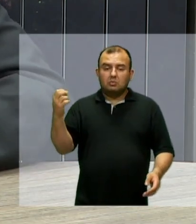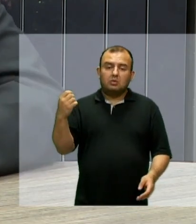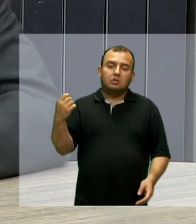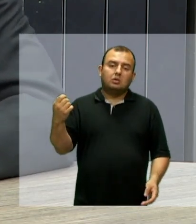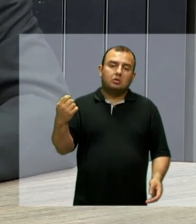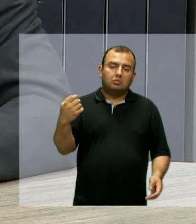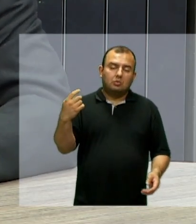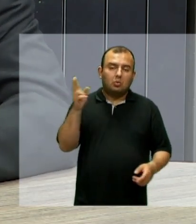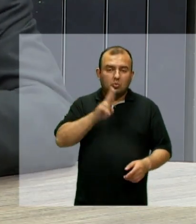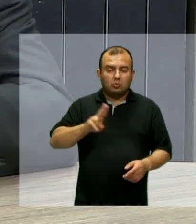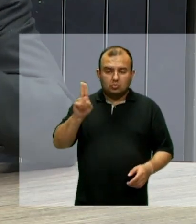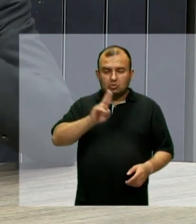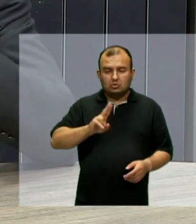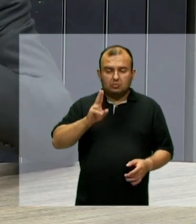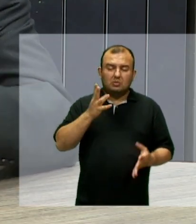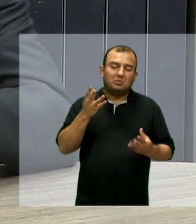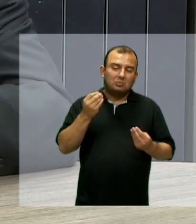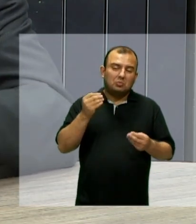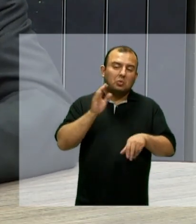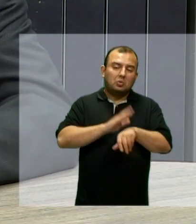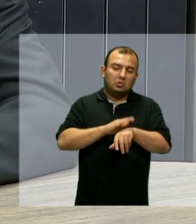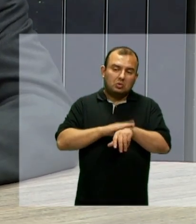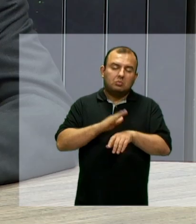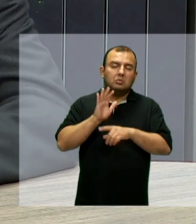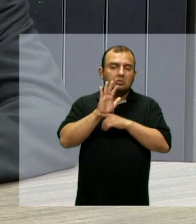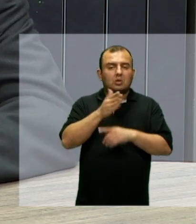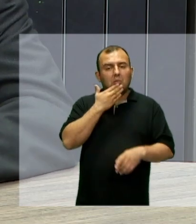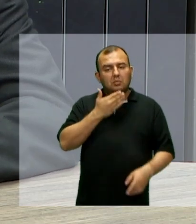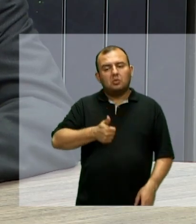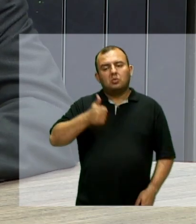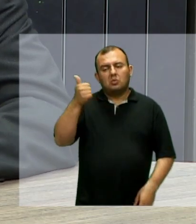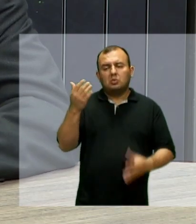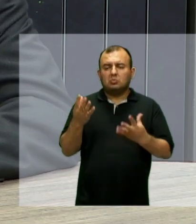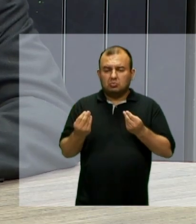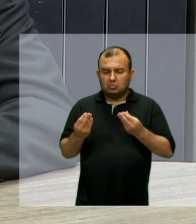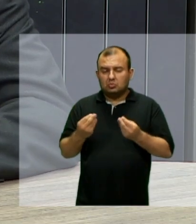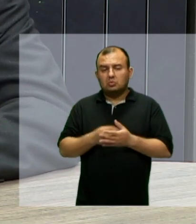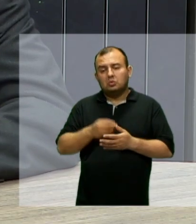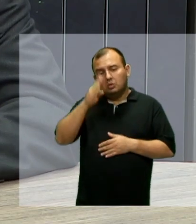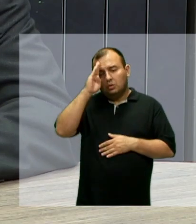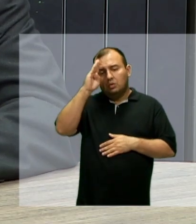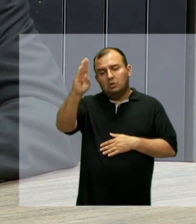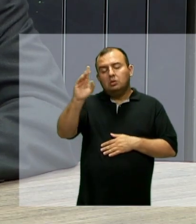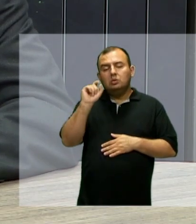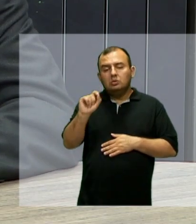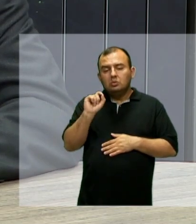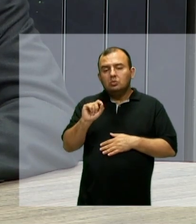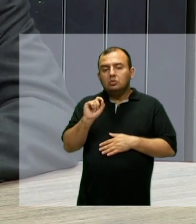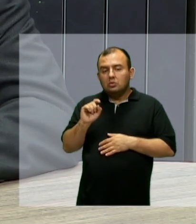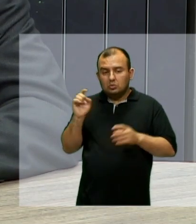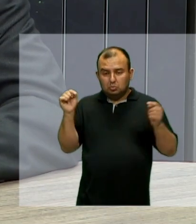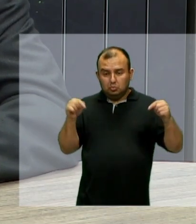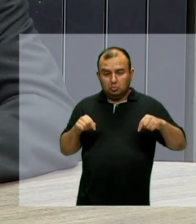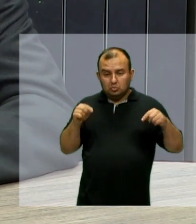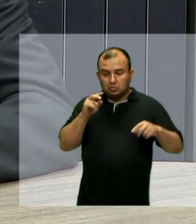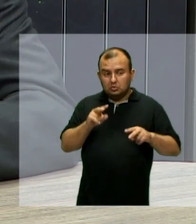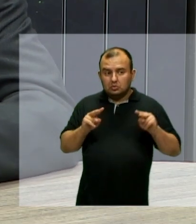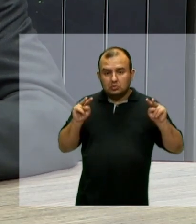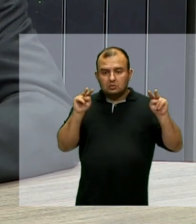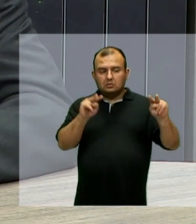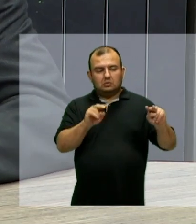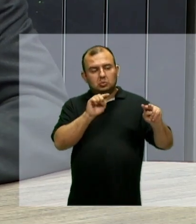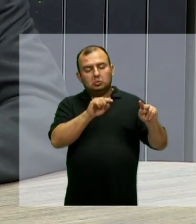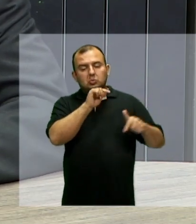tempo, mas que melhora bastante. E, principalmente, que está se vendo hoje com